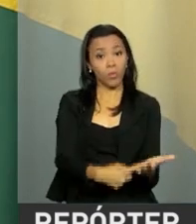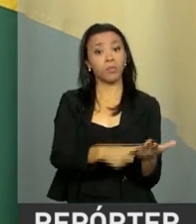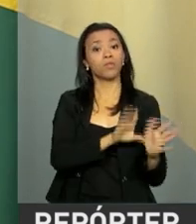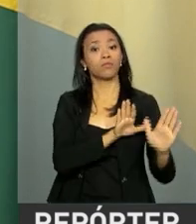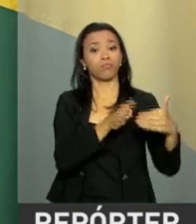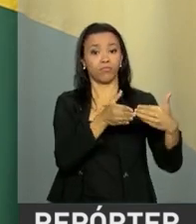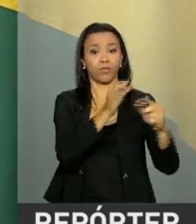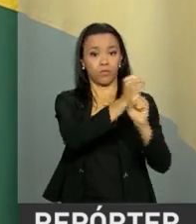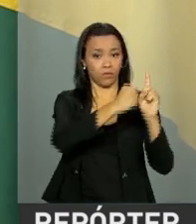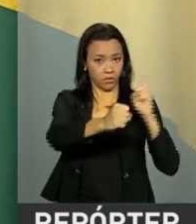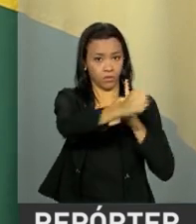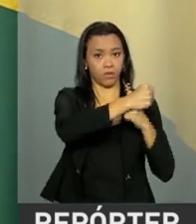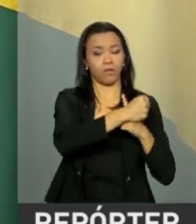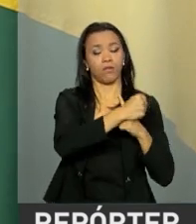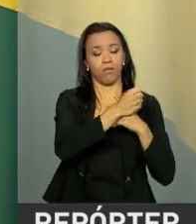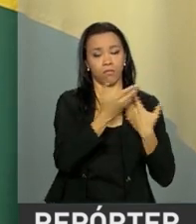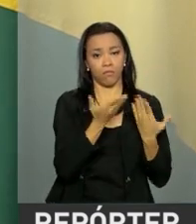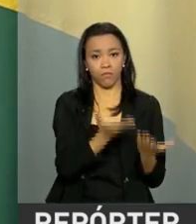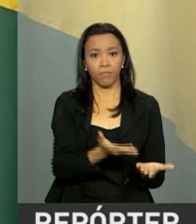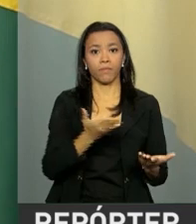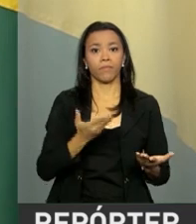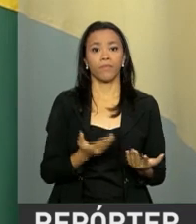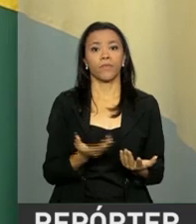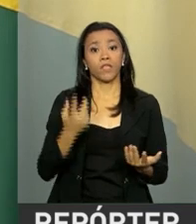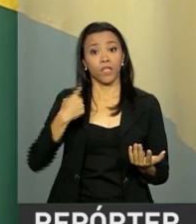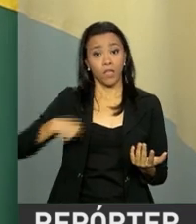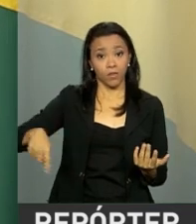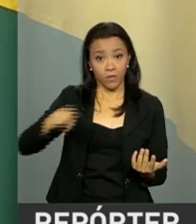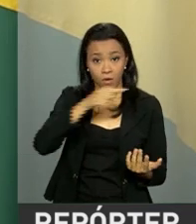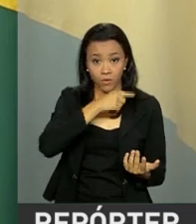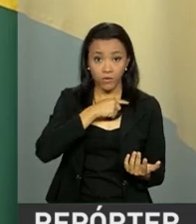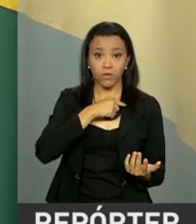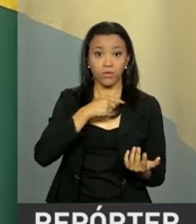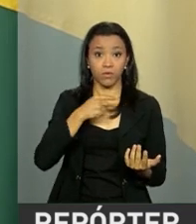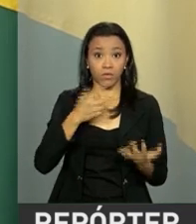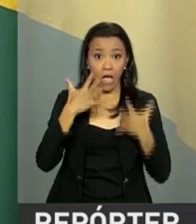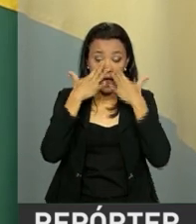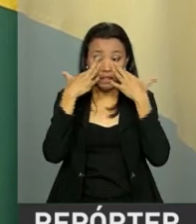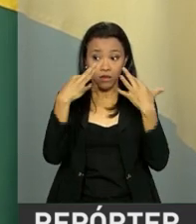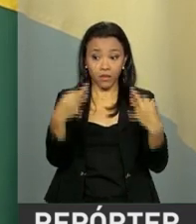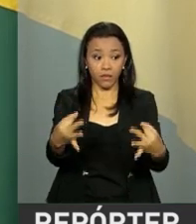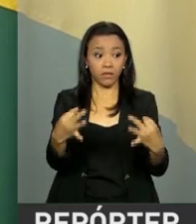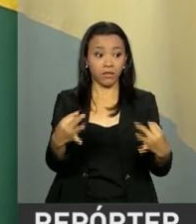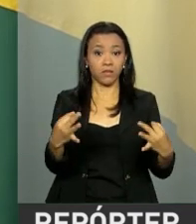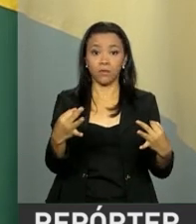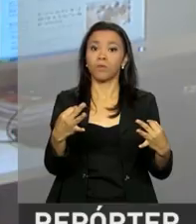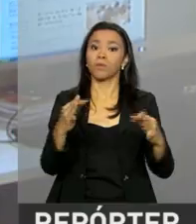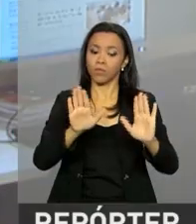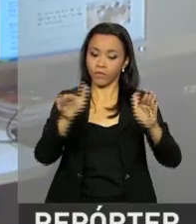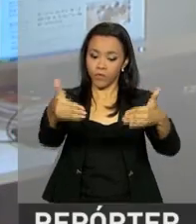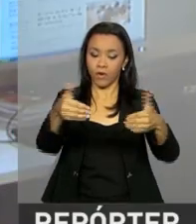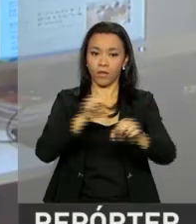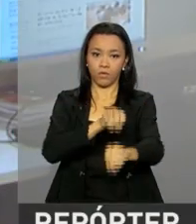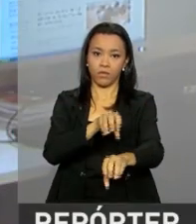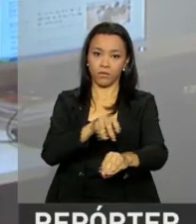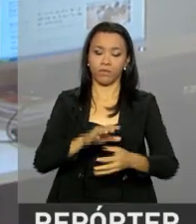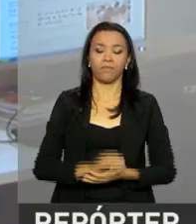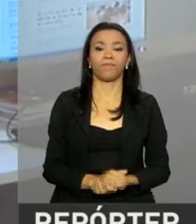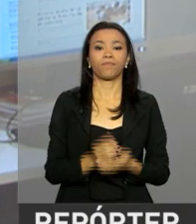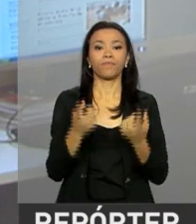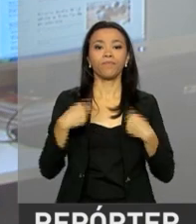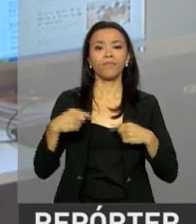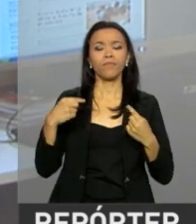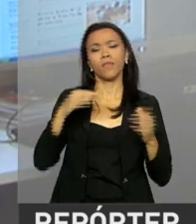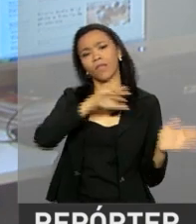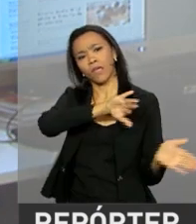social ou seja voltar os nossos olhos para educação mudando um